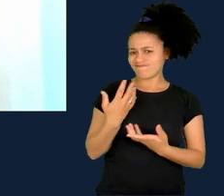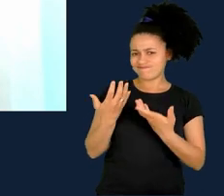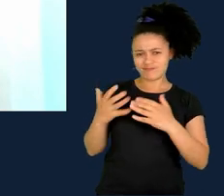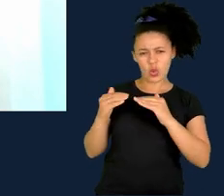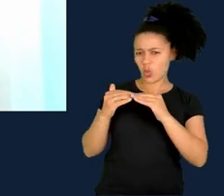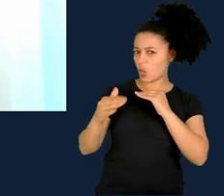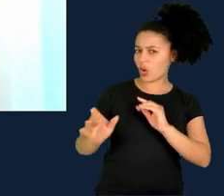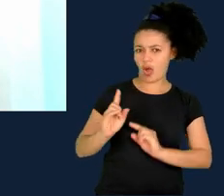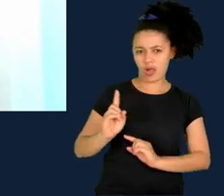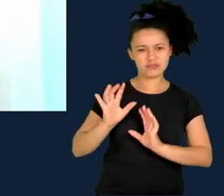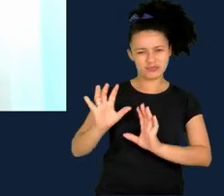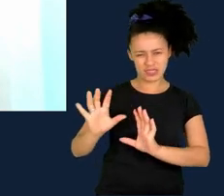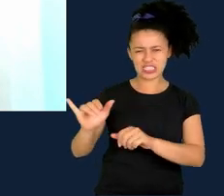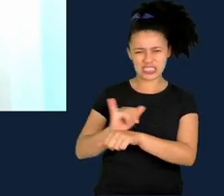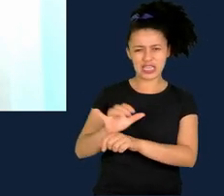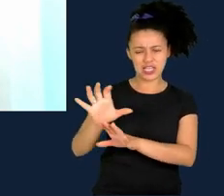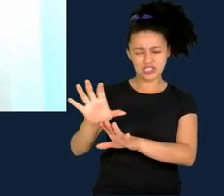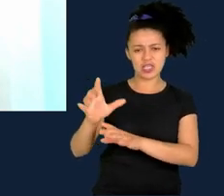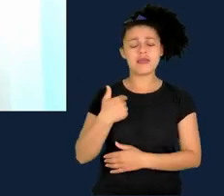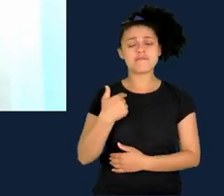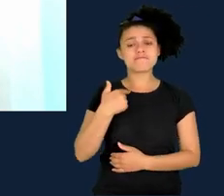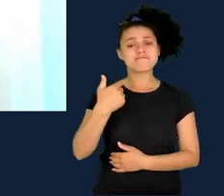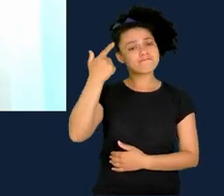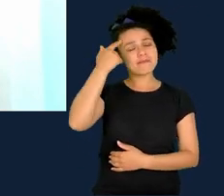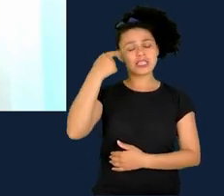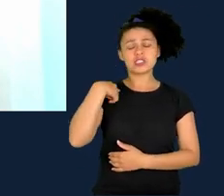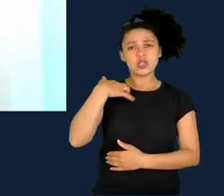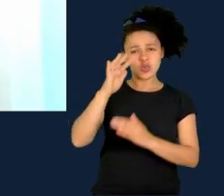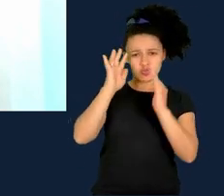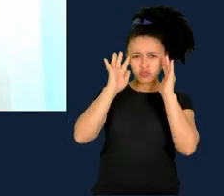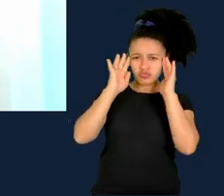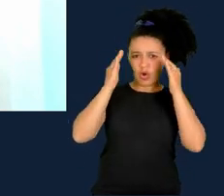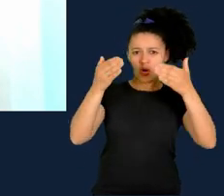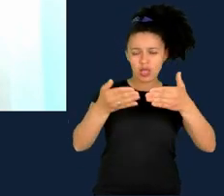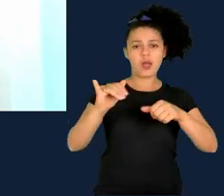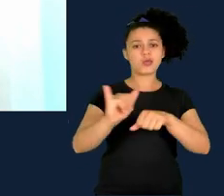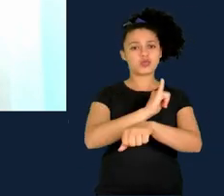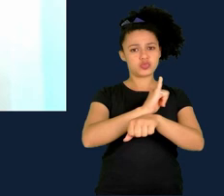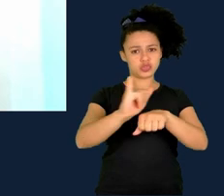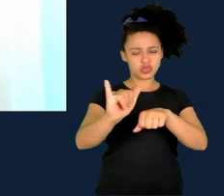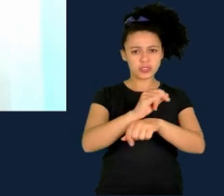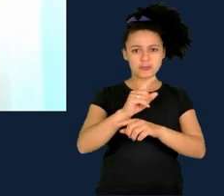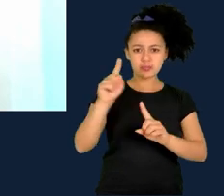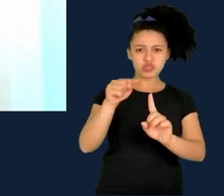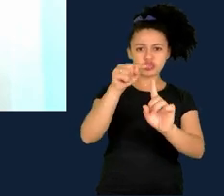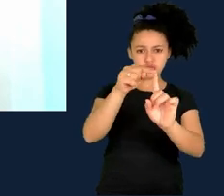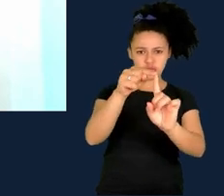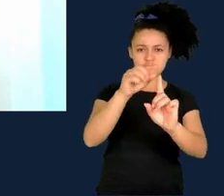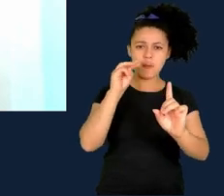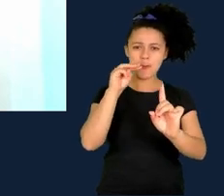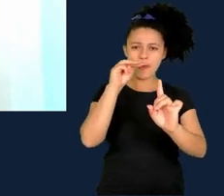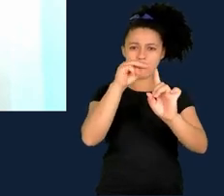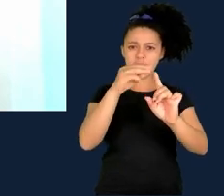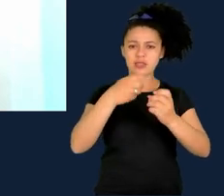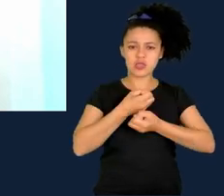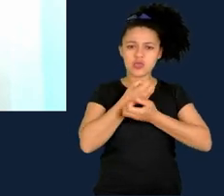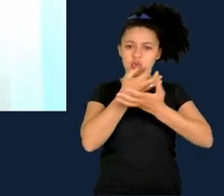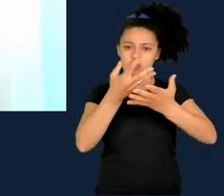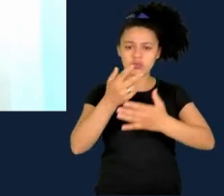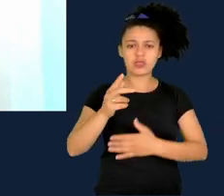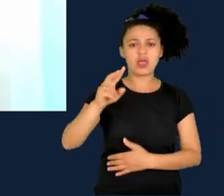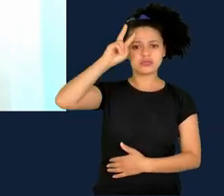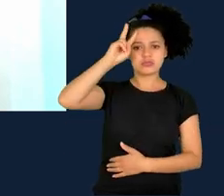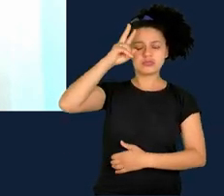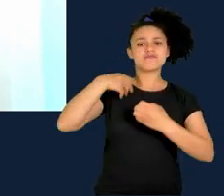se concentrar no objetivo, na meta de fazer uma história, contar uma história responsável e com uma